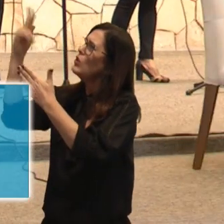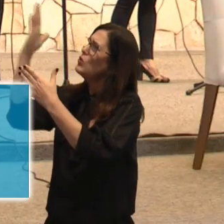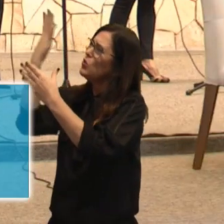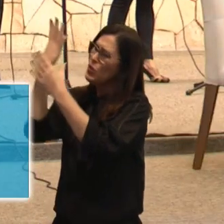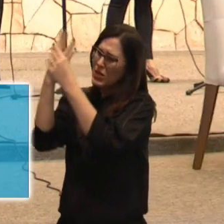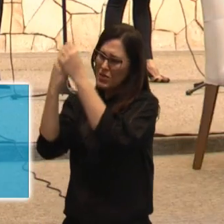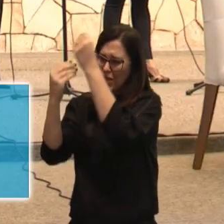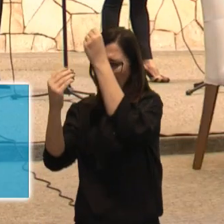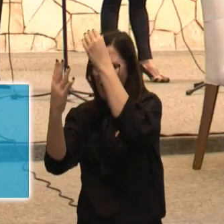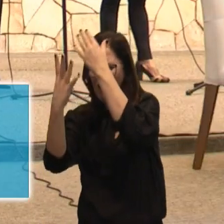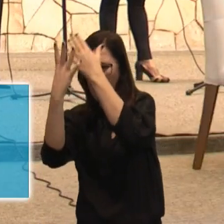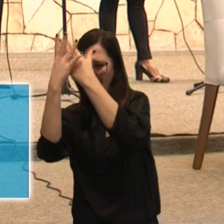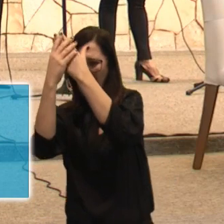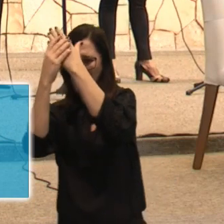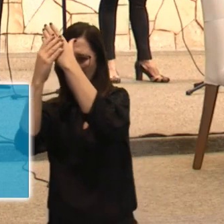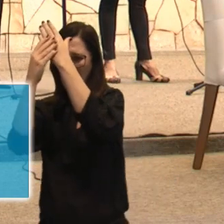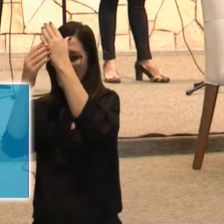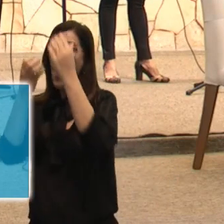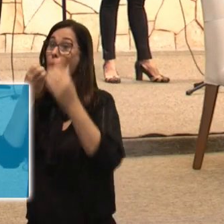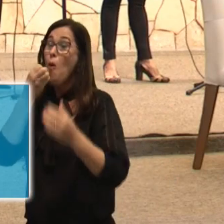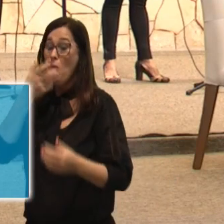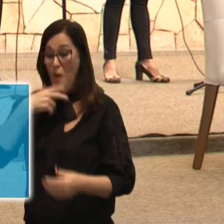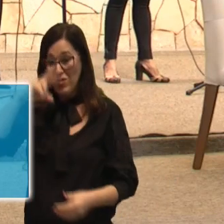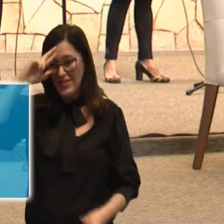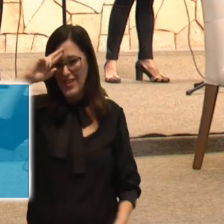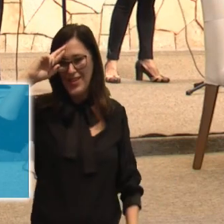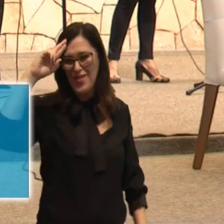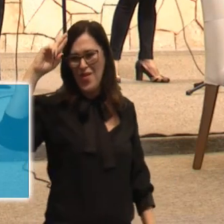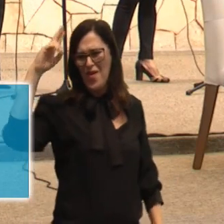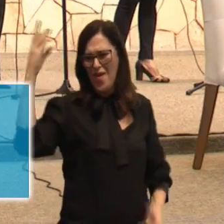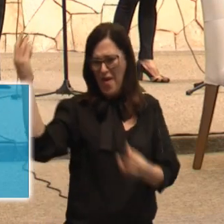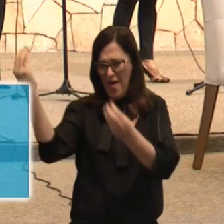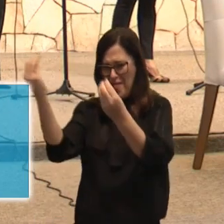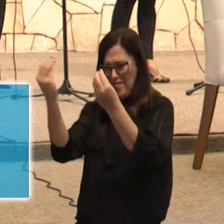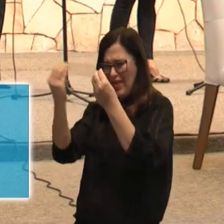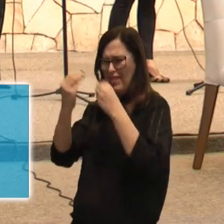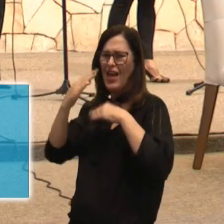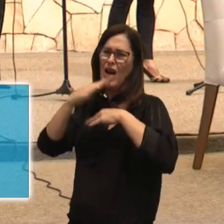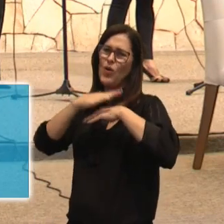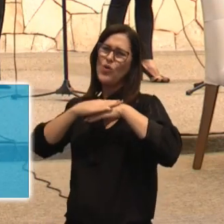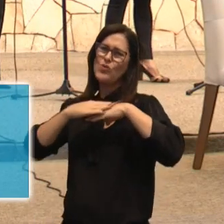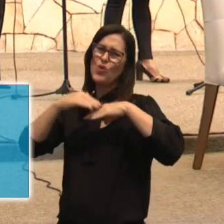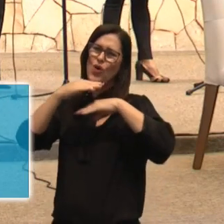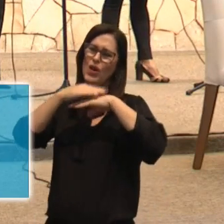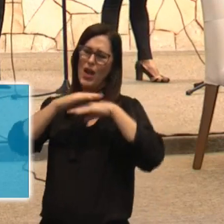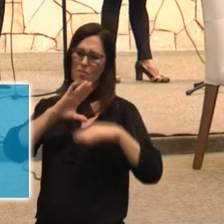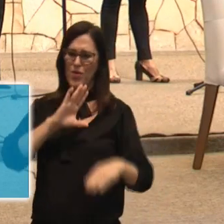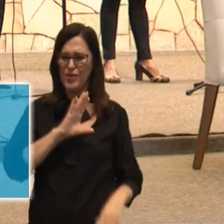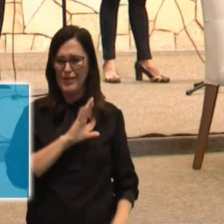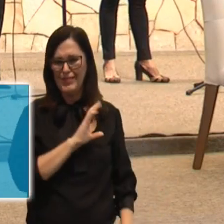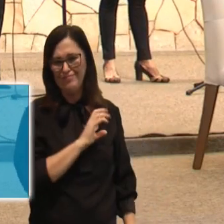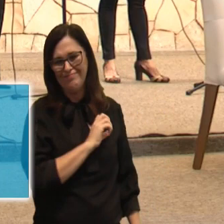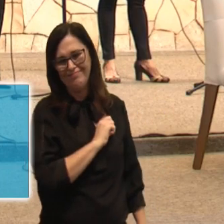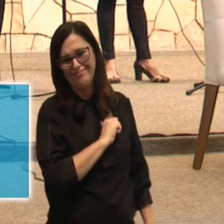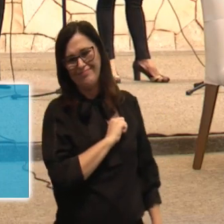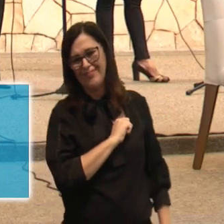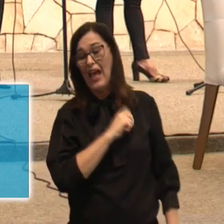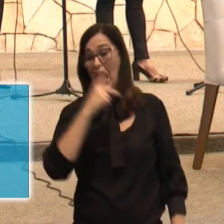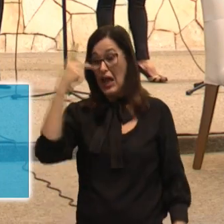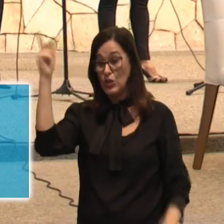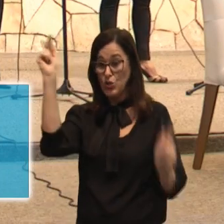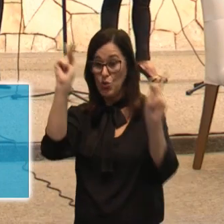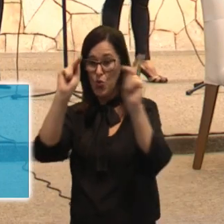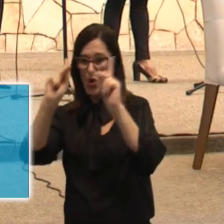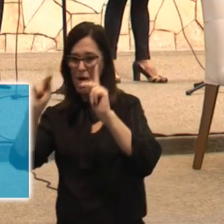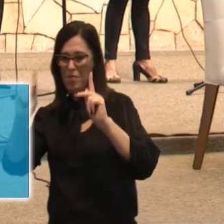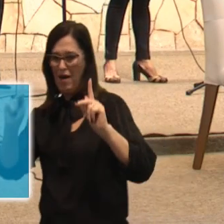ponho em suas mãos. O bom Senhor me dá consolo e amor,